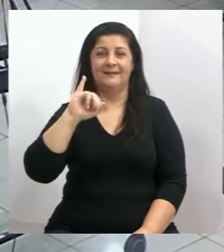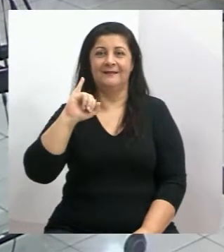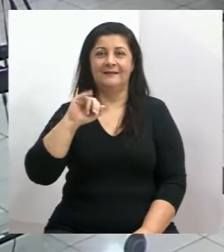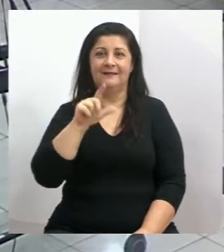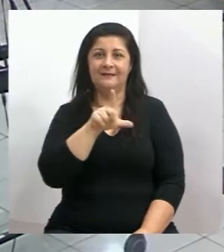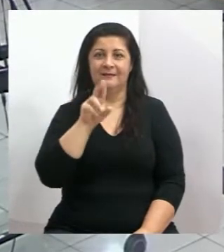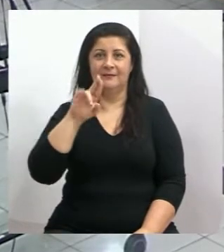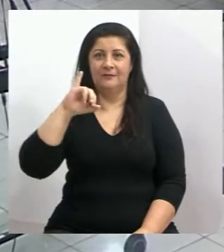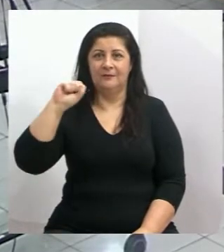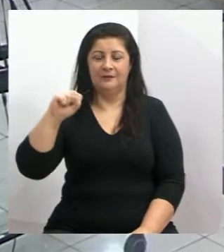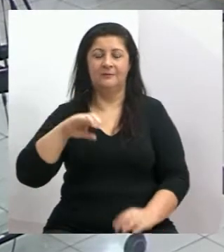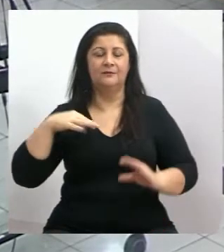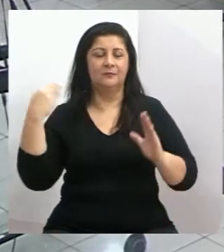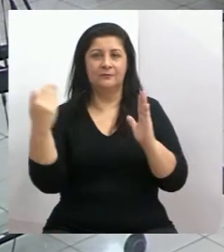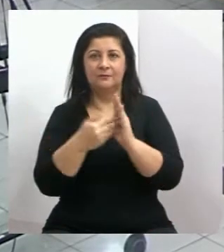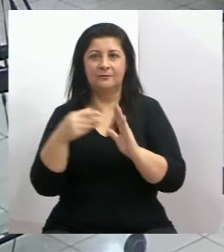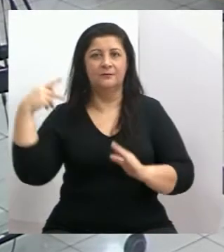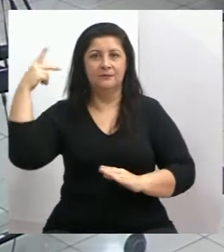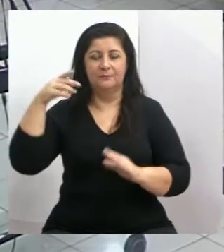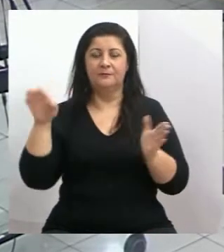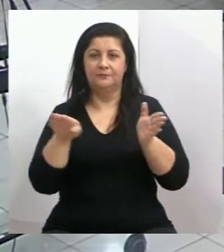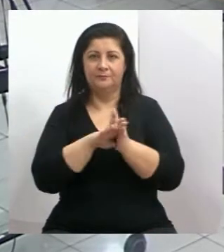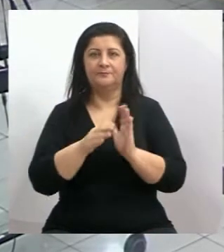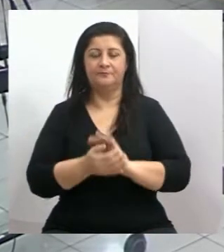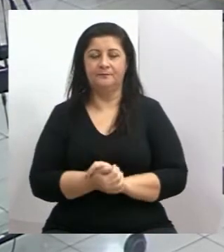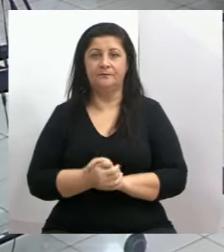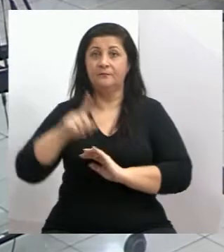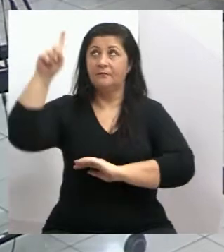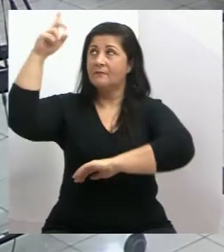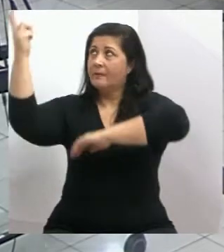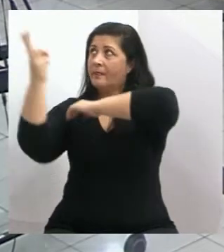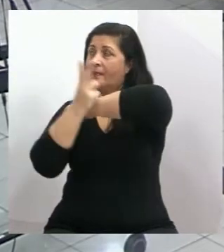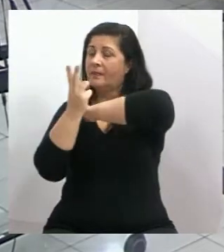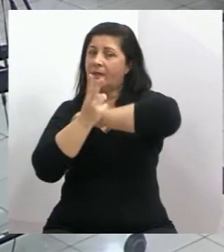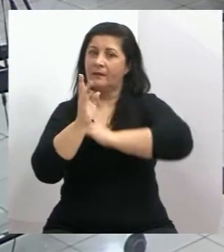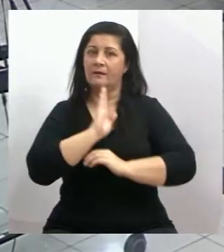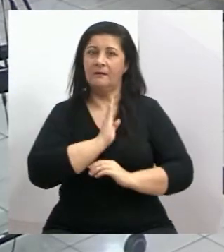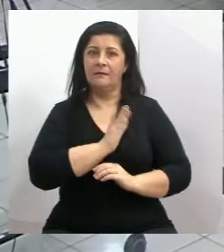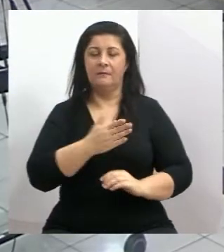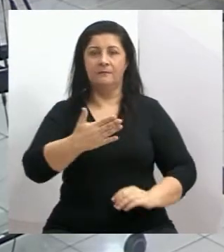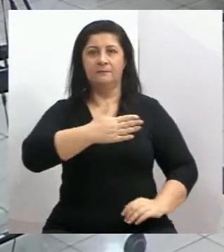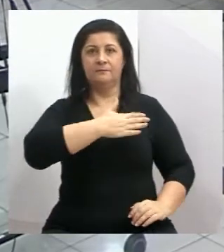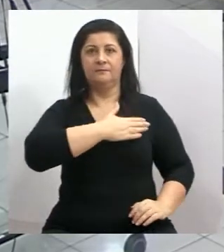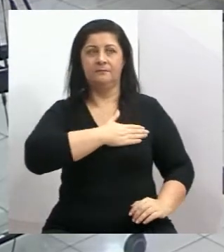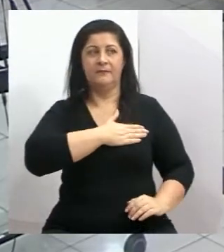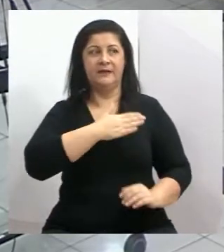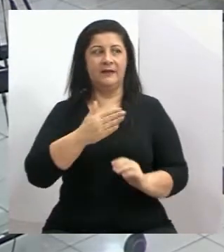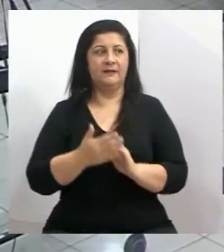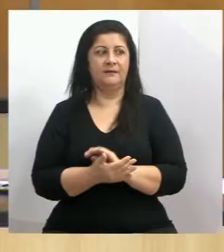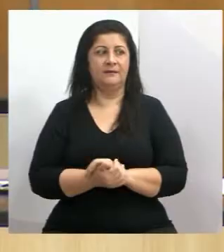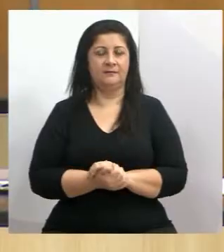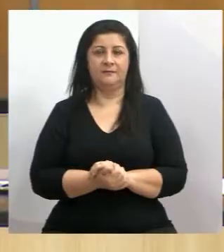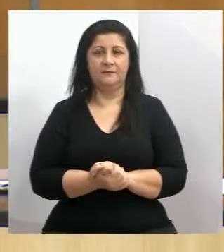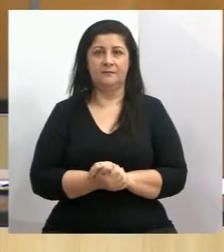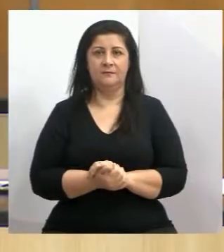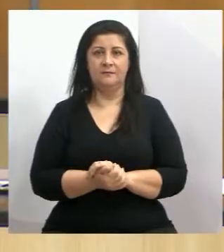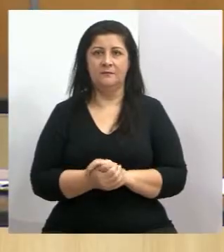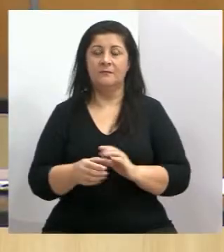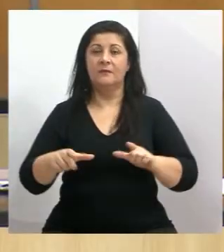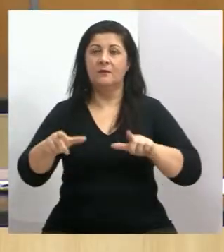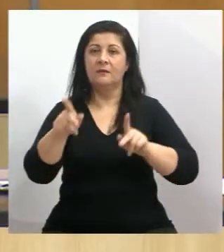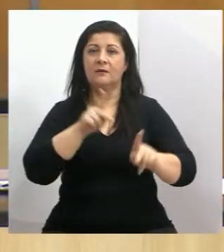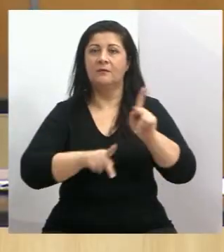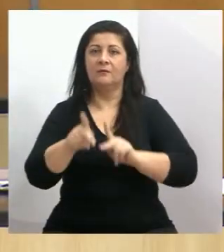estão todos presentes sua proteção de Deus e com o coração inteiramente voltado para a própria e para a comunidade